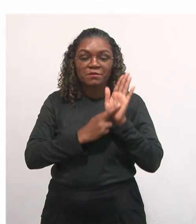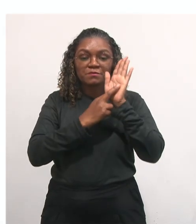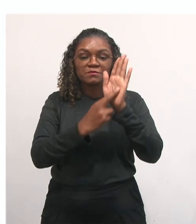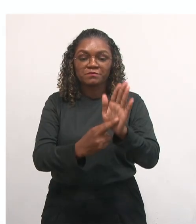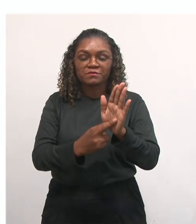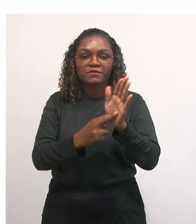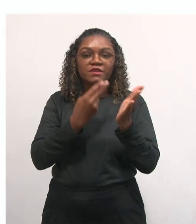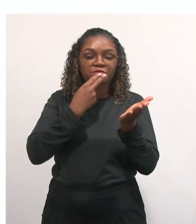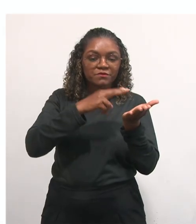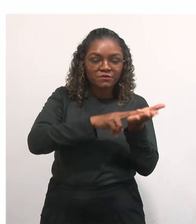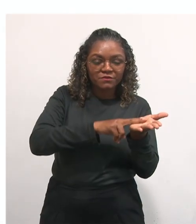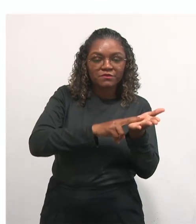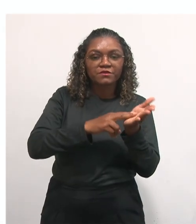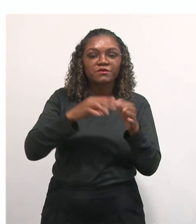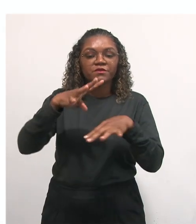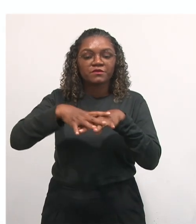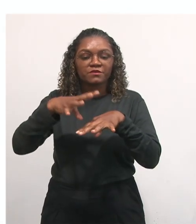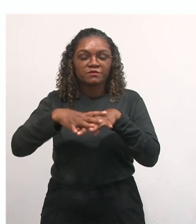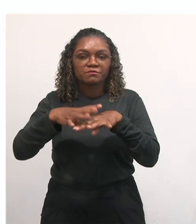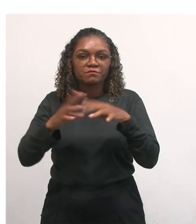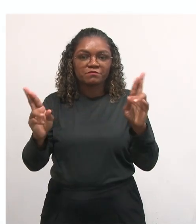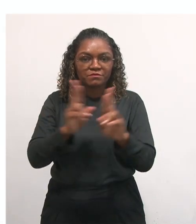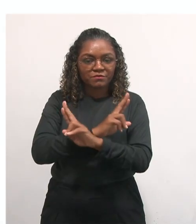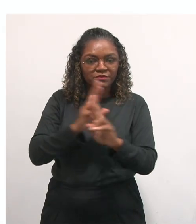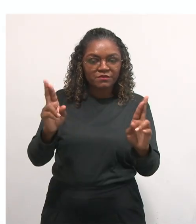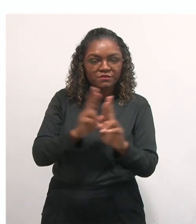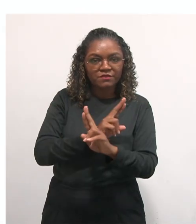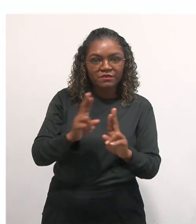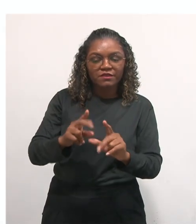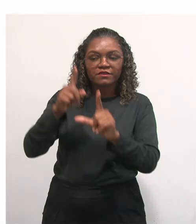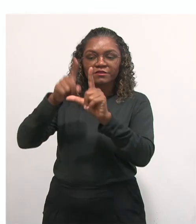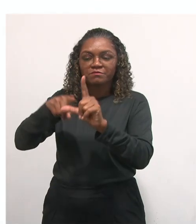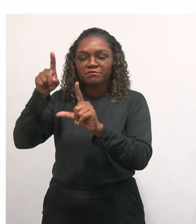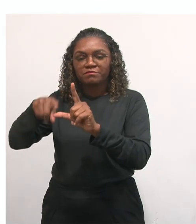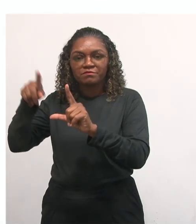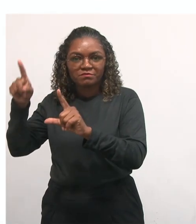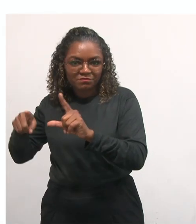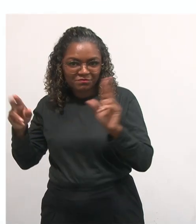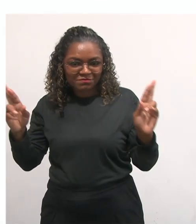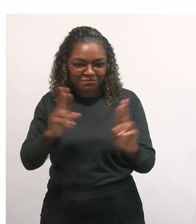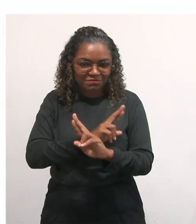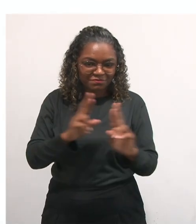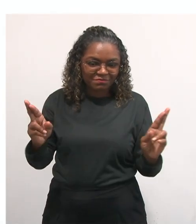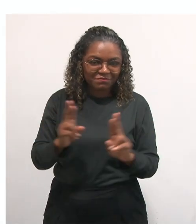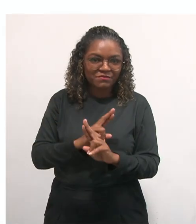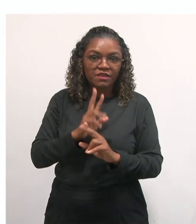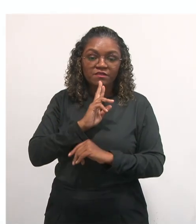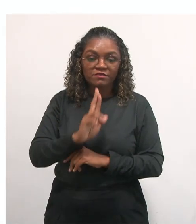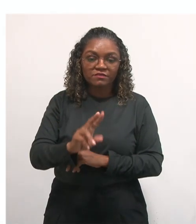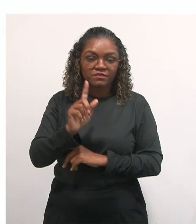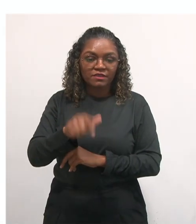as notas de matemática relacionando com as notas de estatística. E a equação é essa,